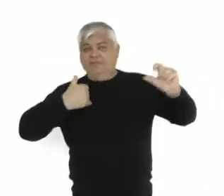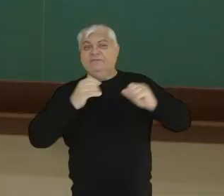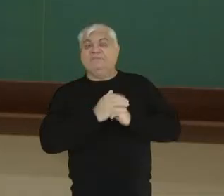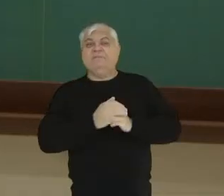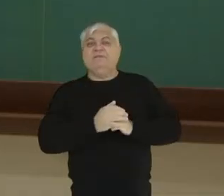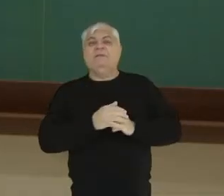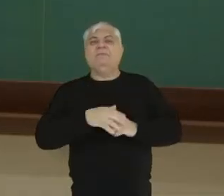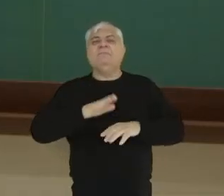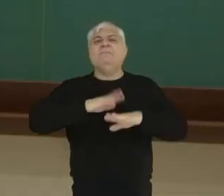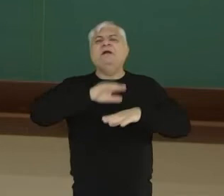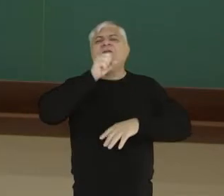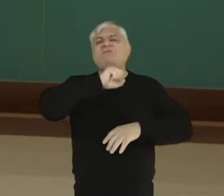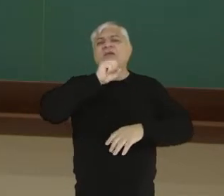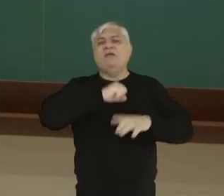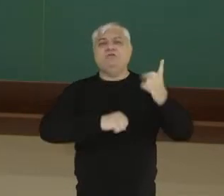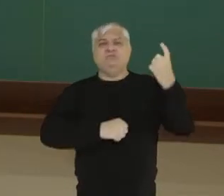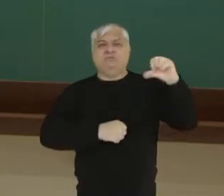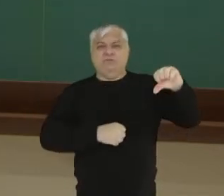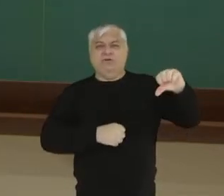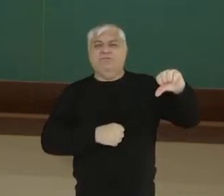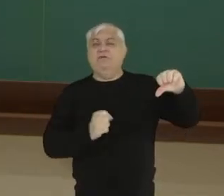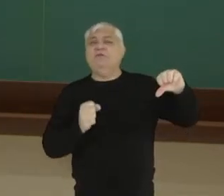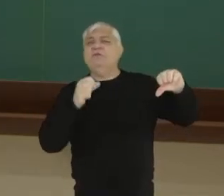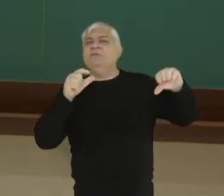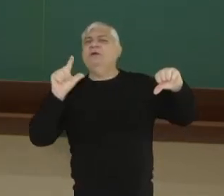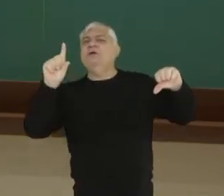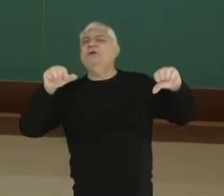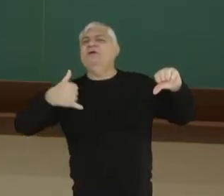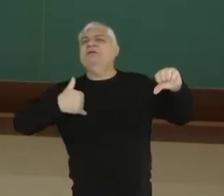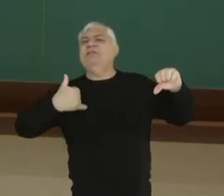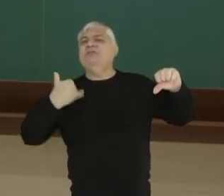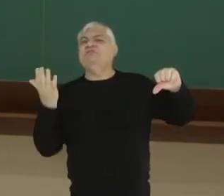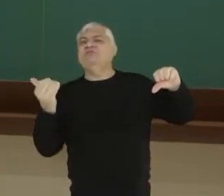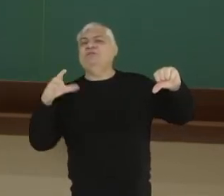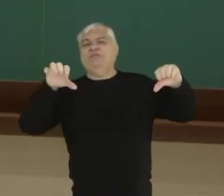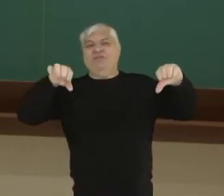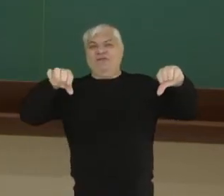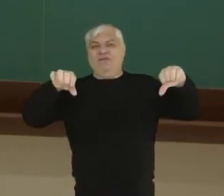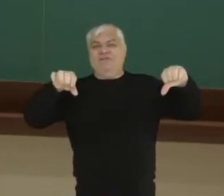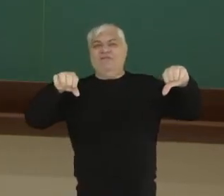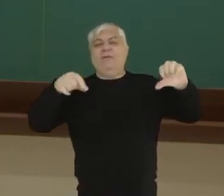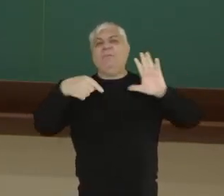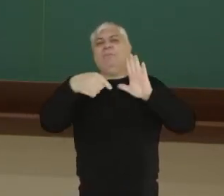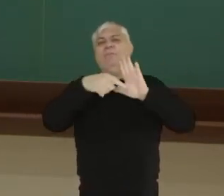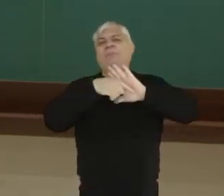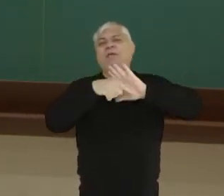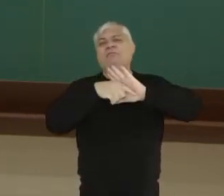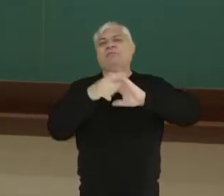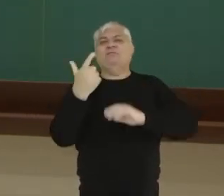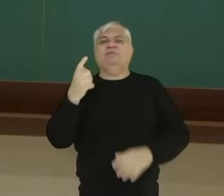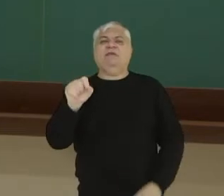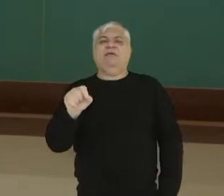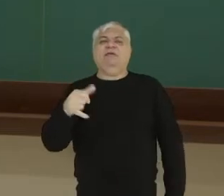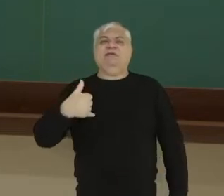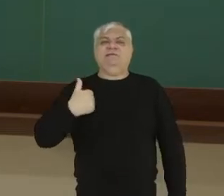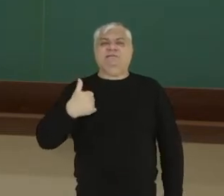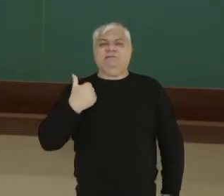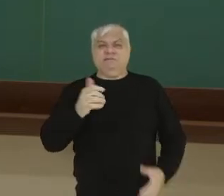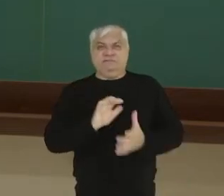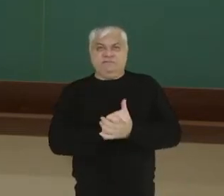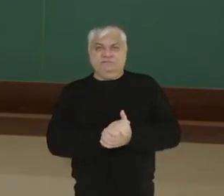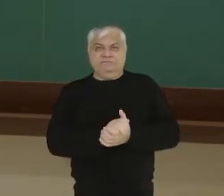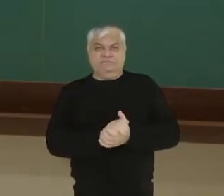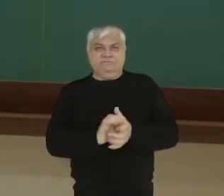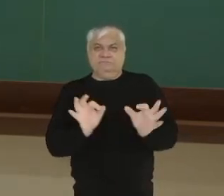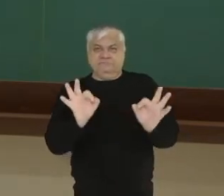que tem 19 anos. O mais novo é quem? O que tem 9 anos. 19 menos 9, você tem 10